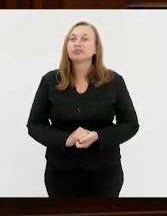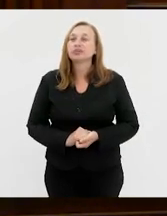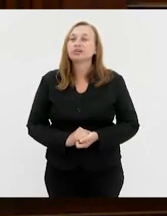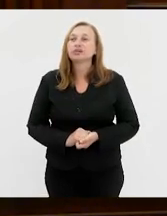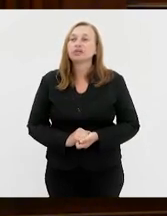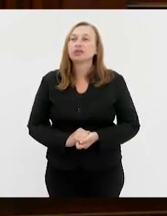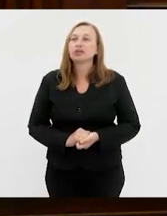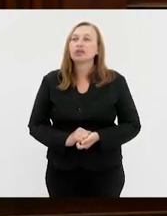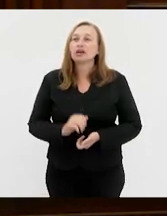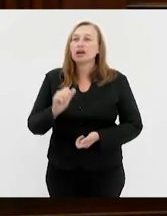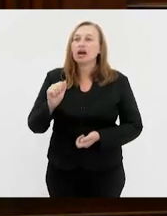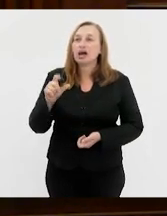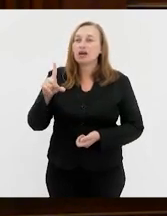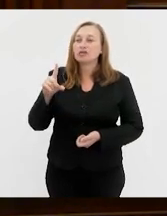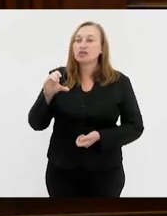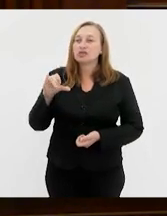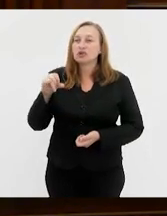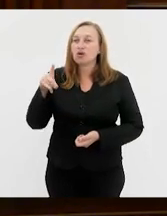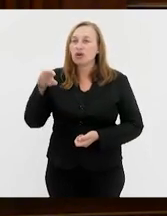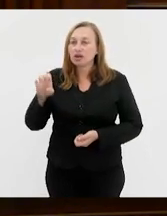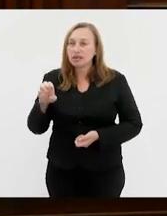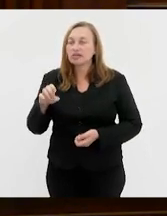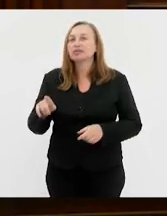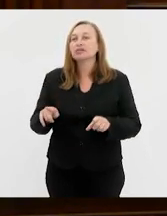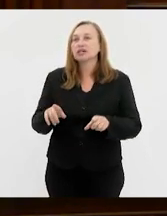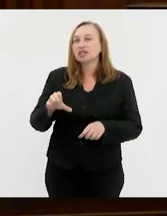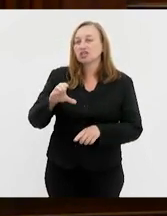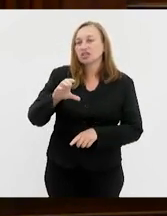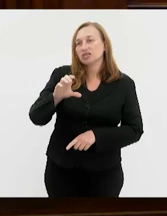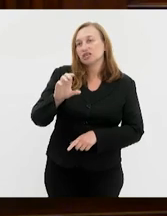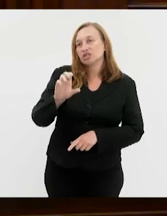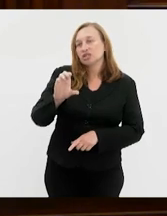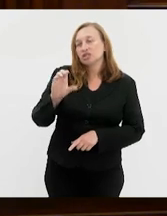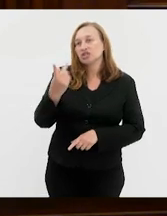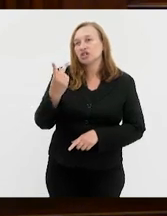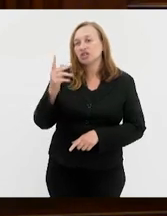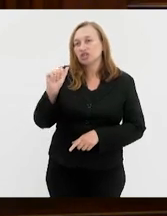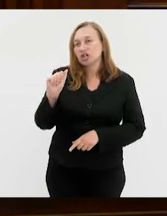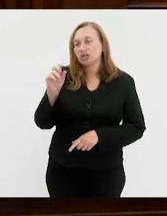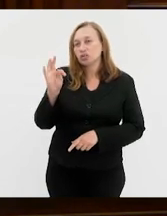Tornacioli da Chatuba, sobrinho dele está aqui com a gente,